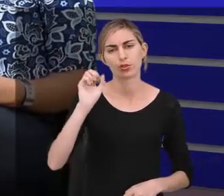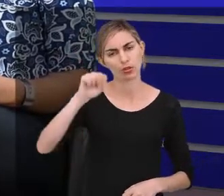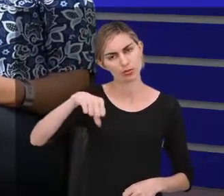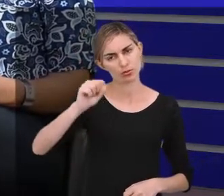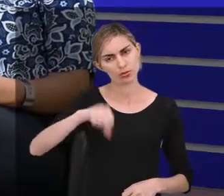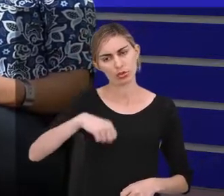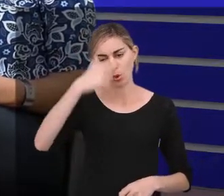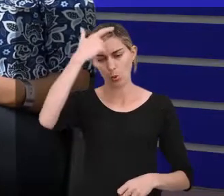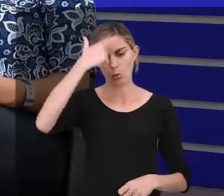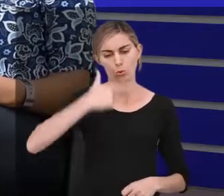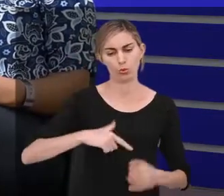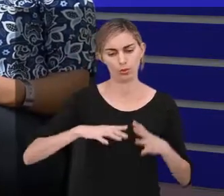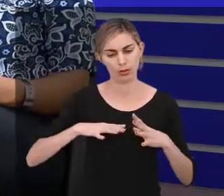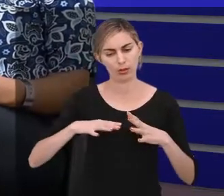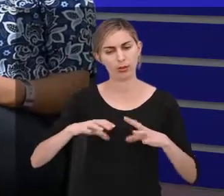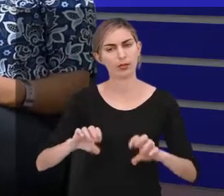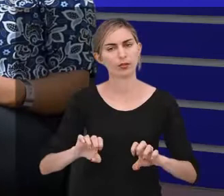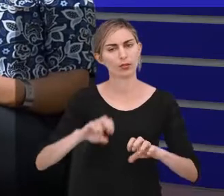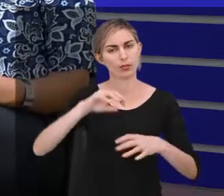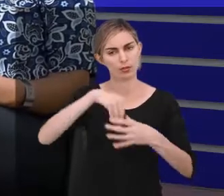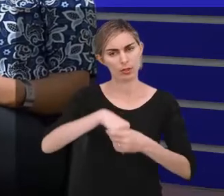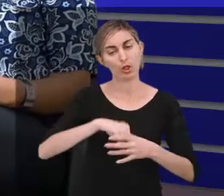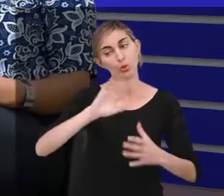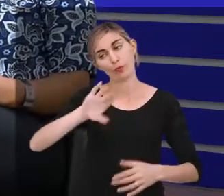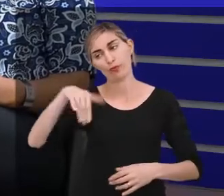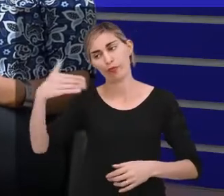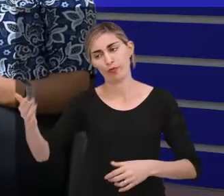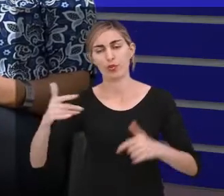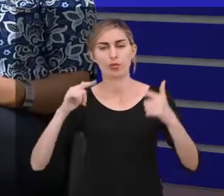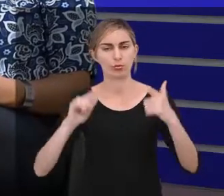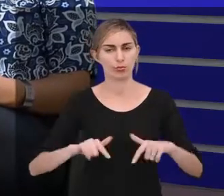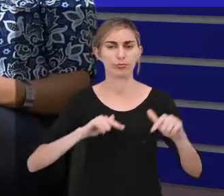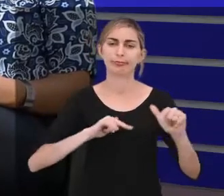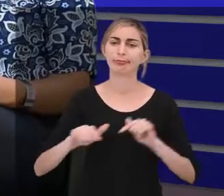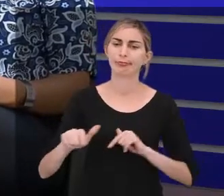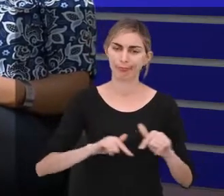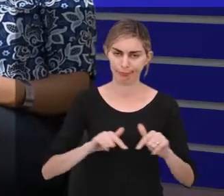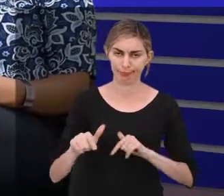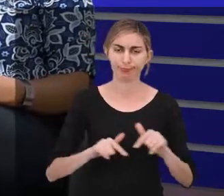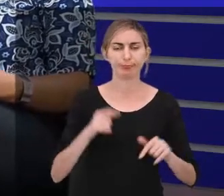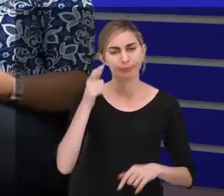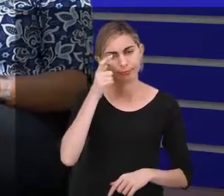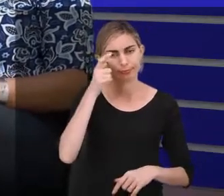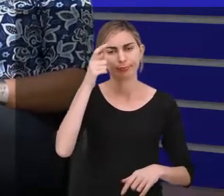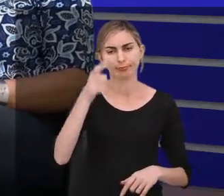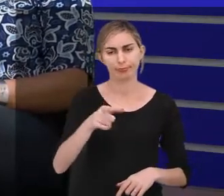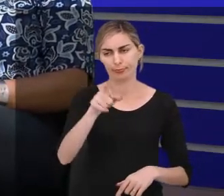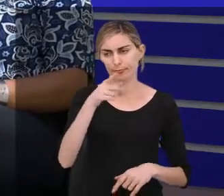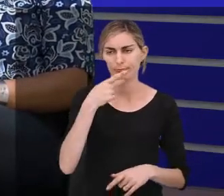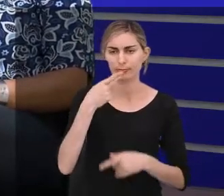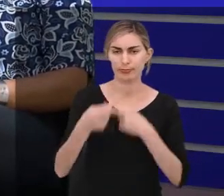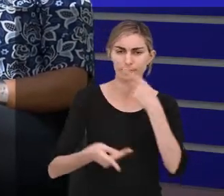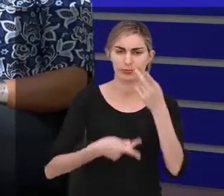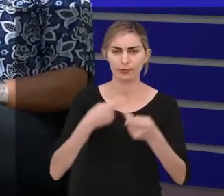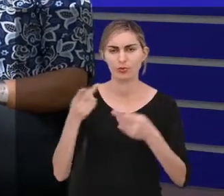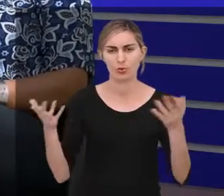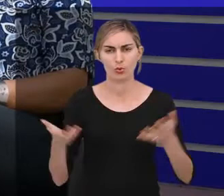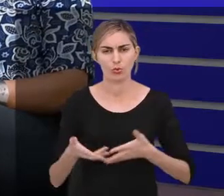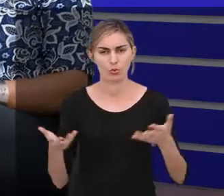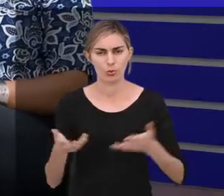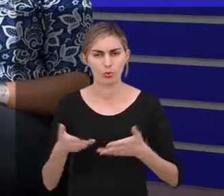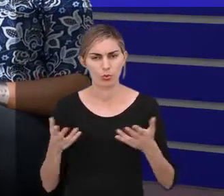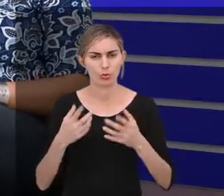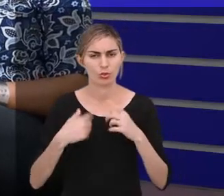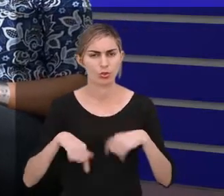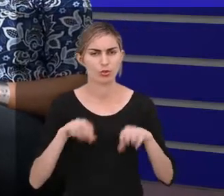ter uma conduta ética dentro ou fora do ambiente de trabalho. E uma coisa interessante que você falou, e que hoje a